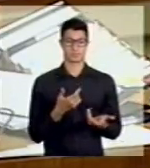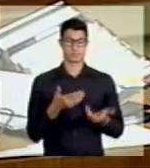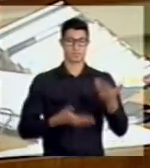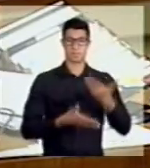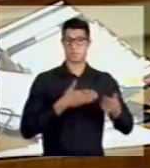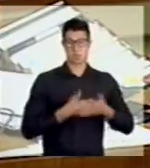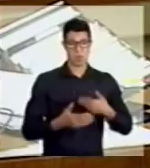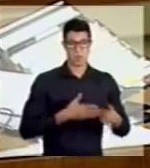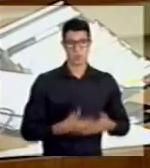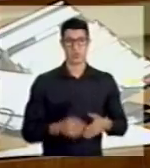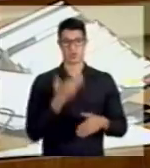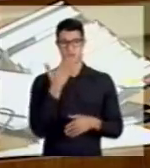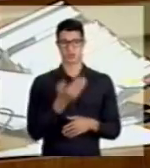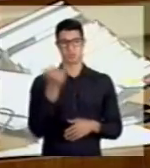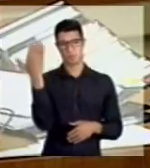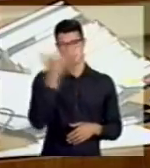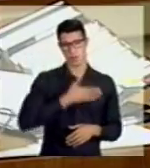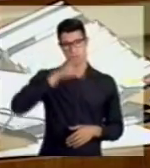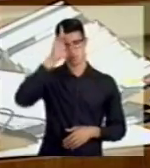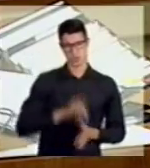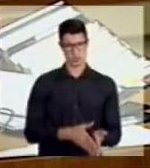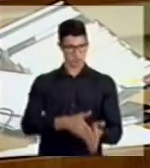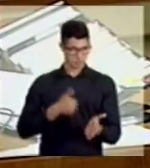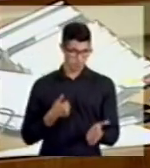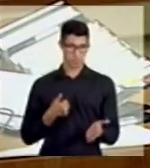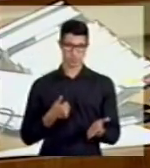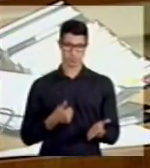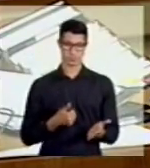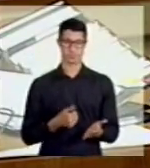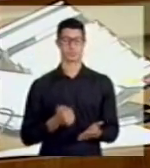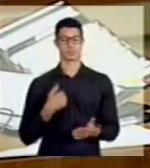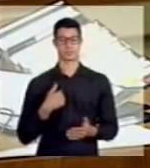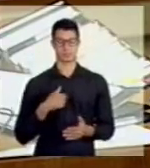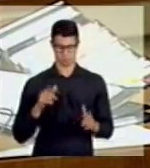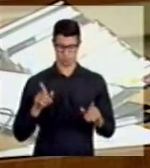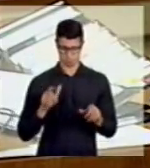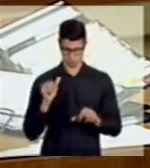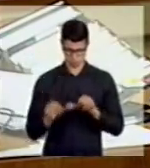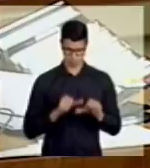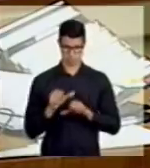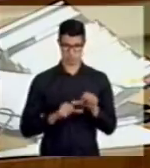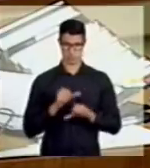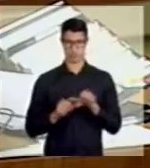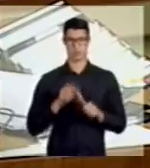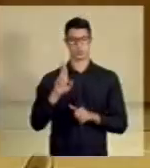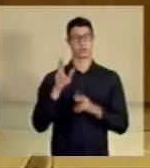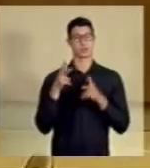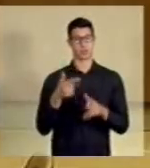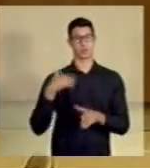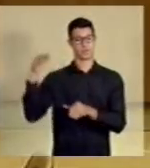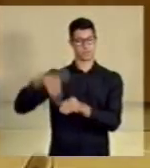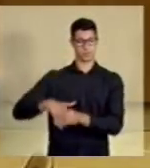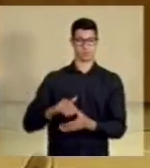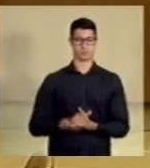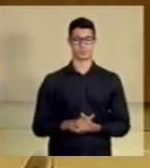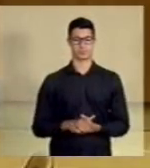mediante qualquer meio de prova em direito admitido, pleitear a alteração do seu registro. É como voto.